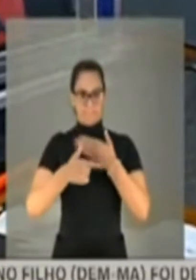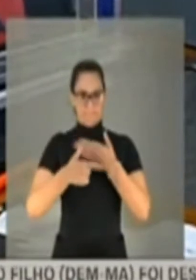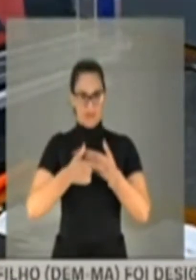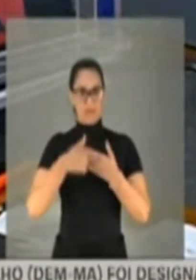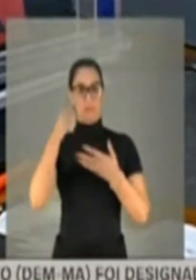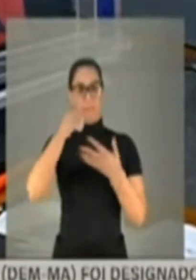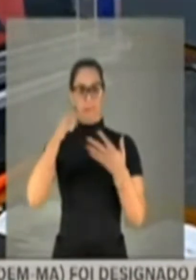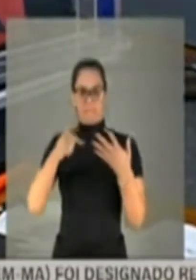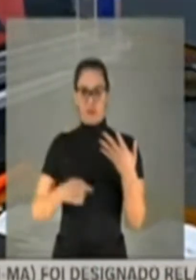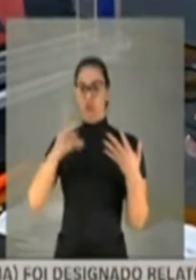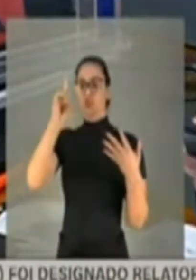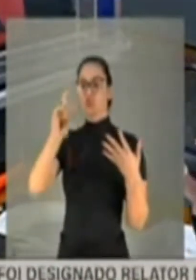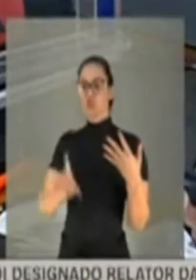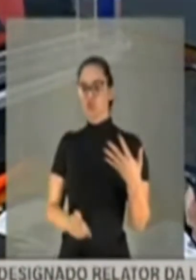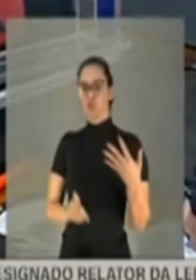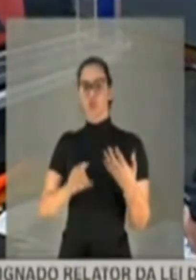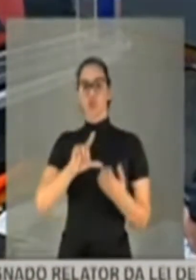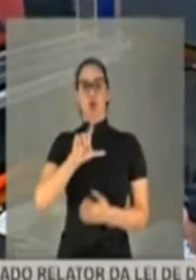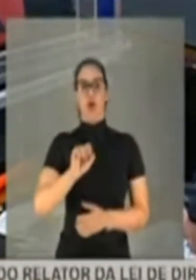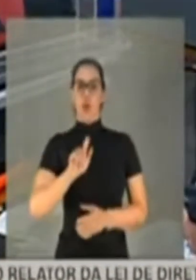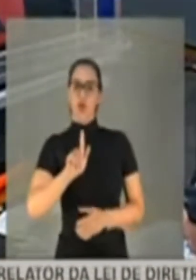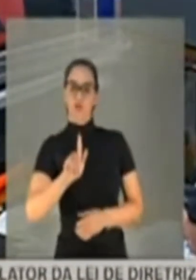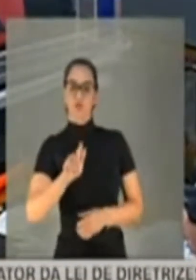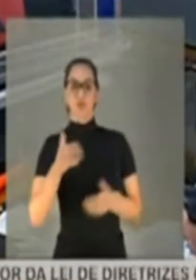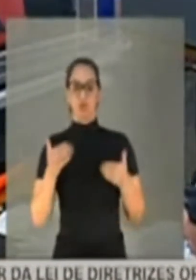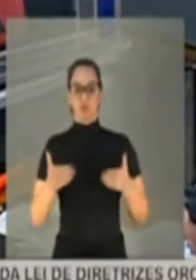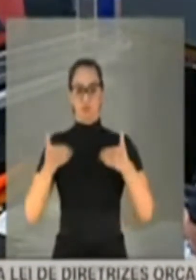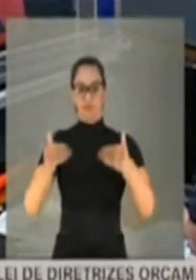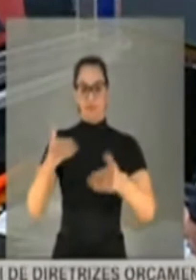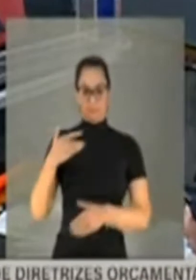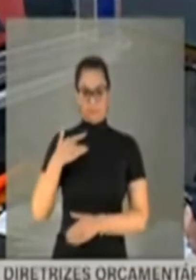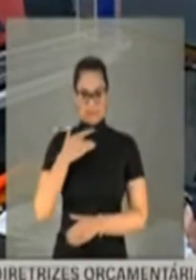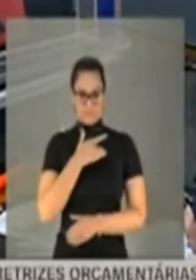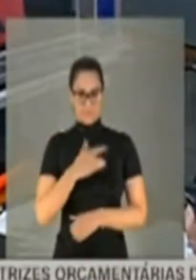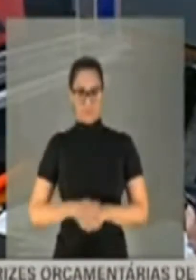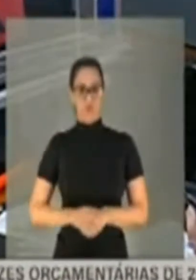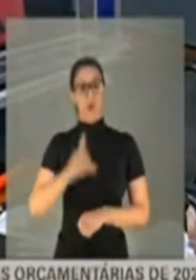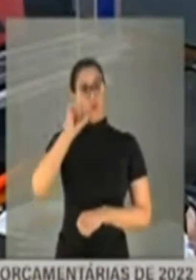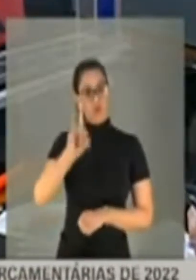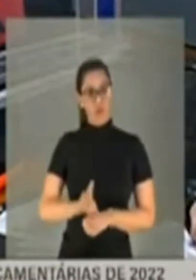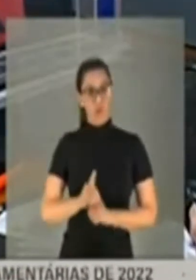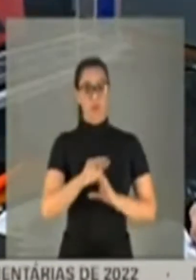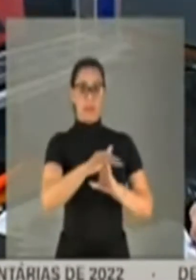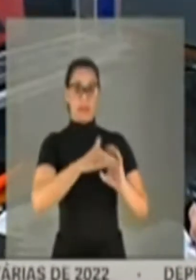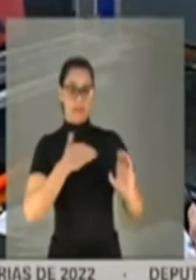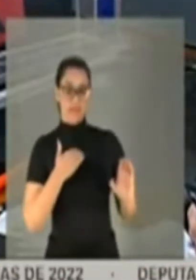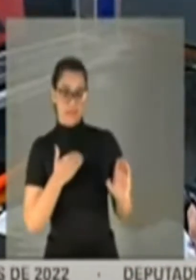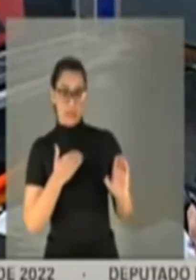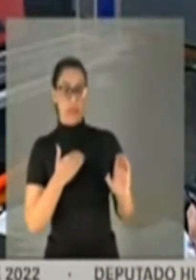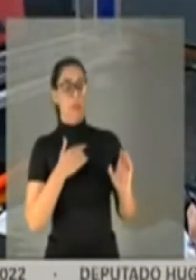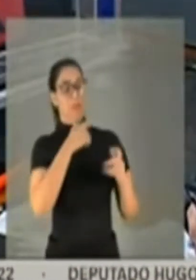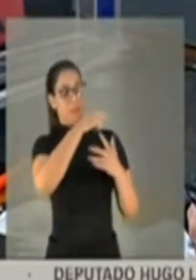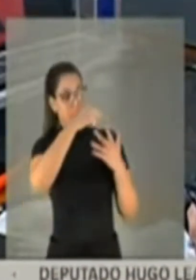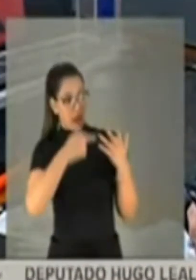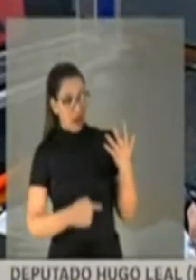do diretor de logística do Ministério da Saúde. O diretor de logística, ele recebe a demanda das